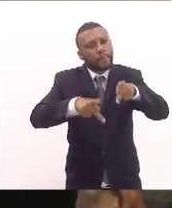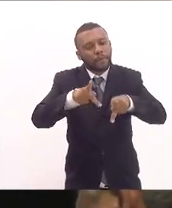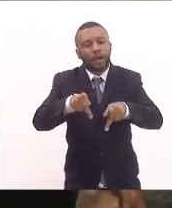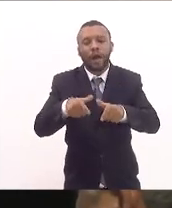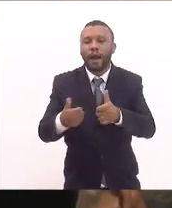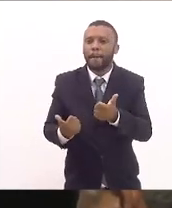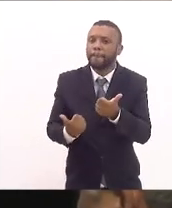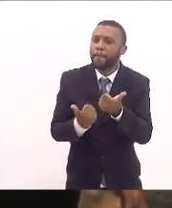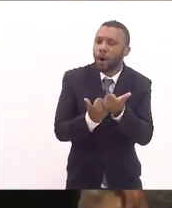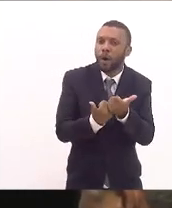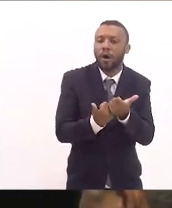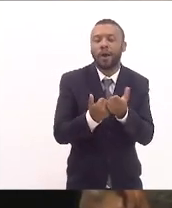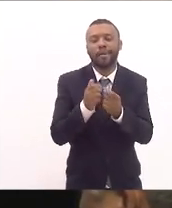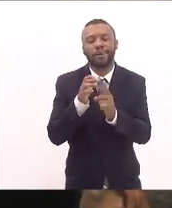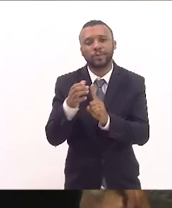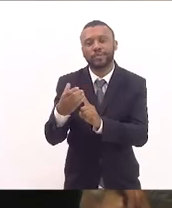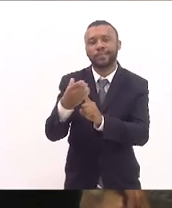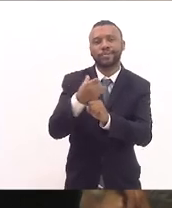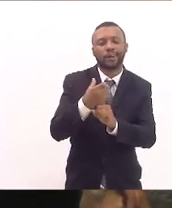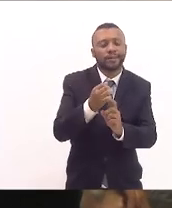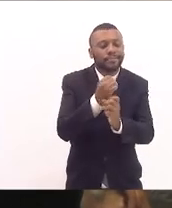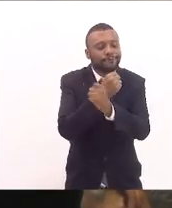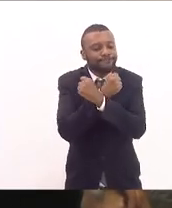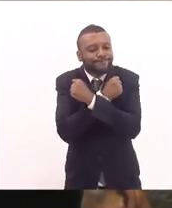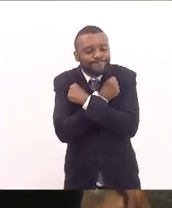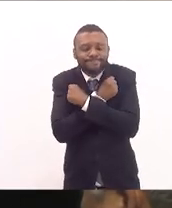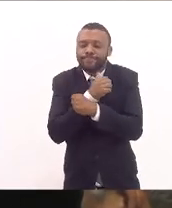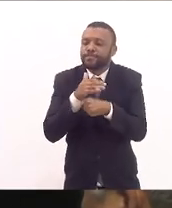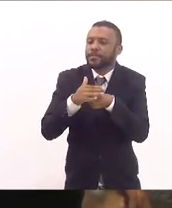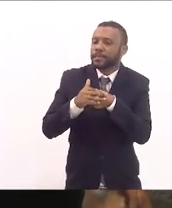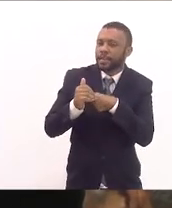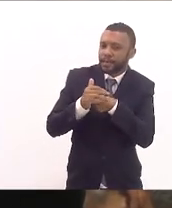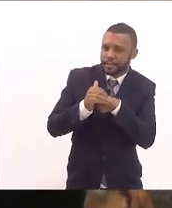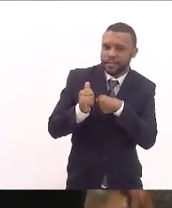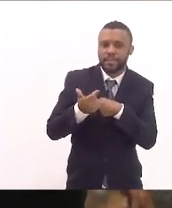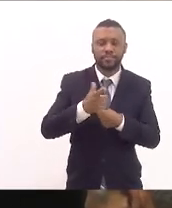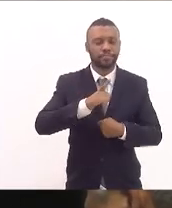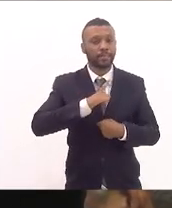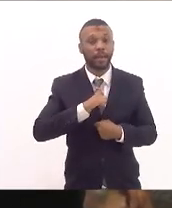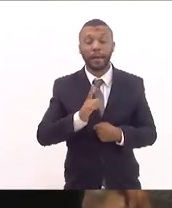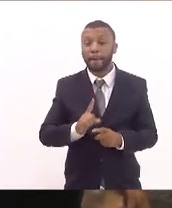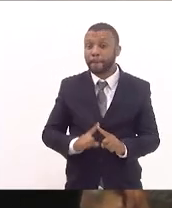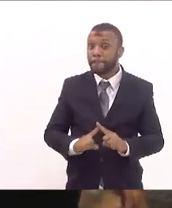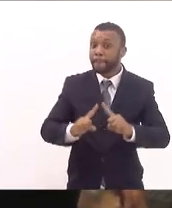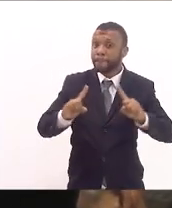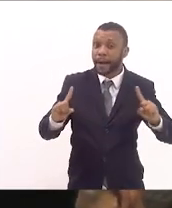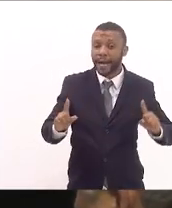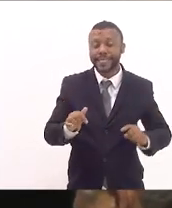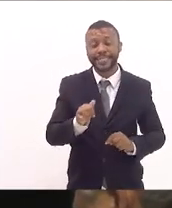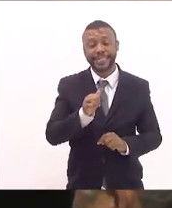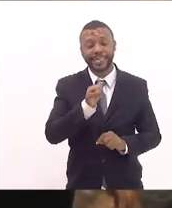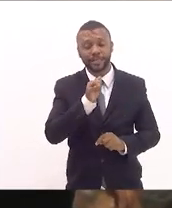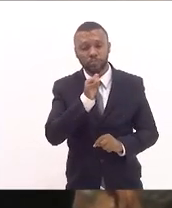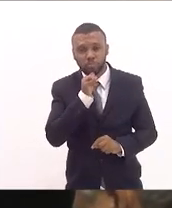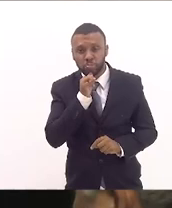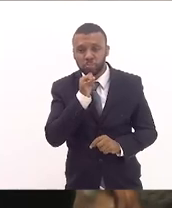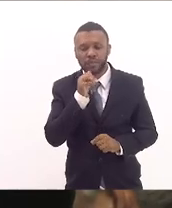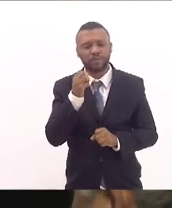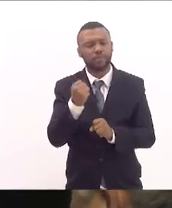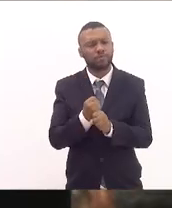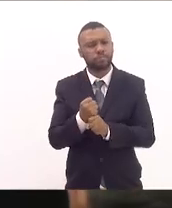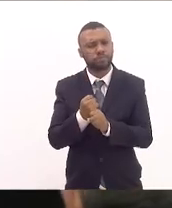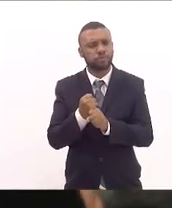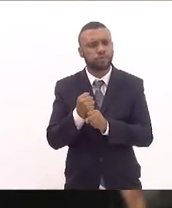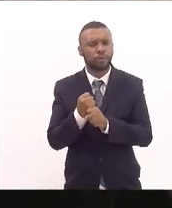abraça nos recebe de uma maneira tão carinhosa calorosa mas que infelizmente durante todos